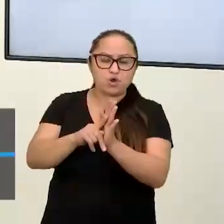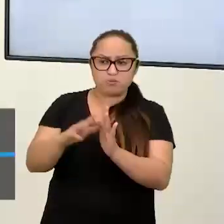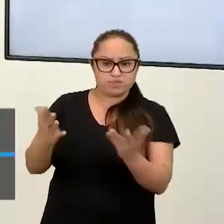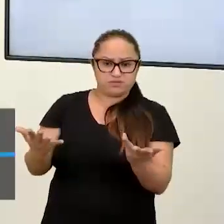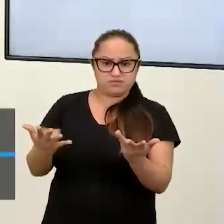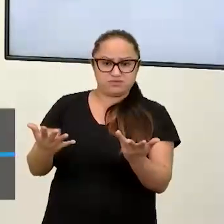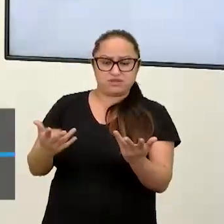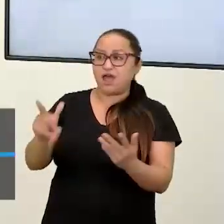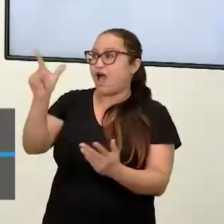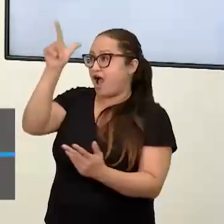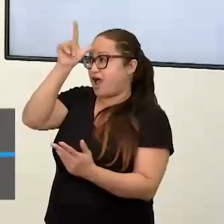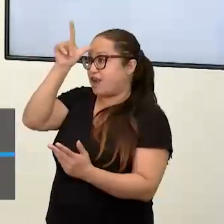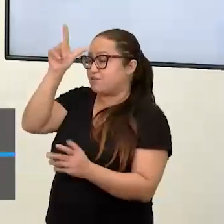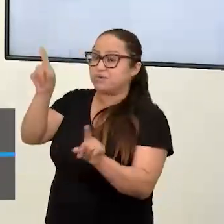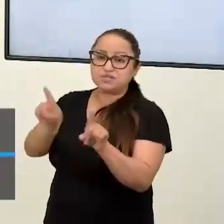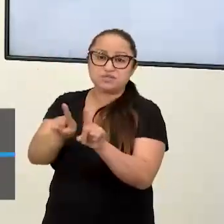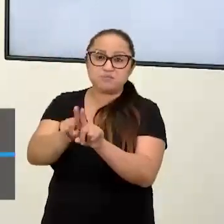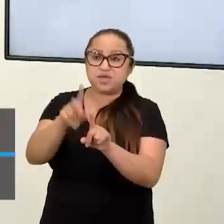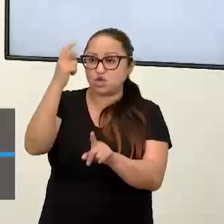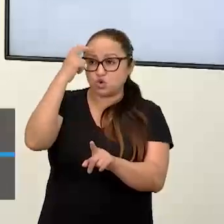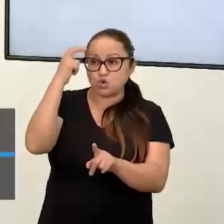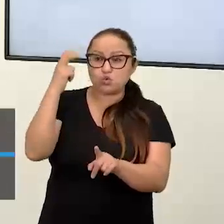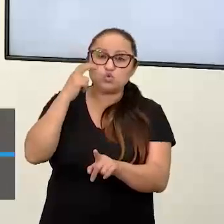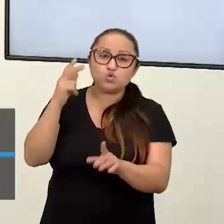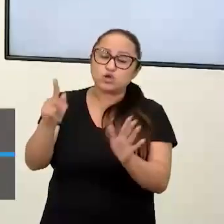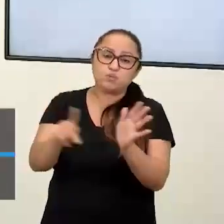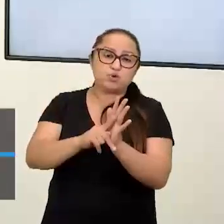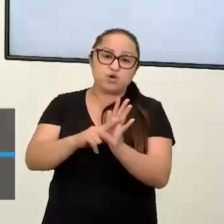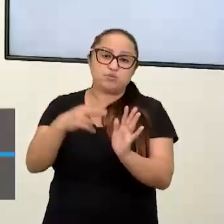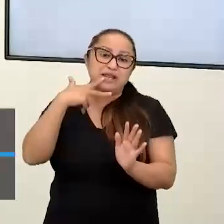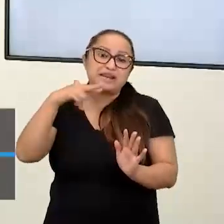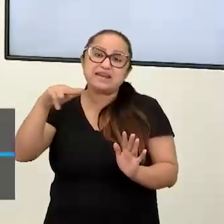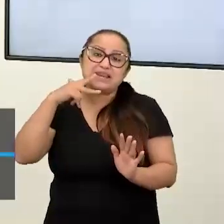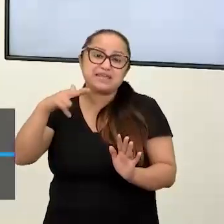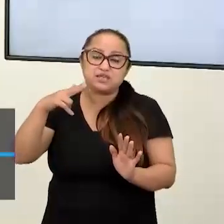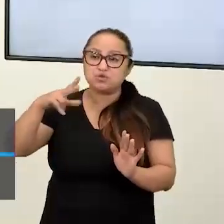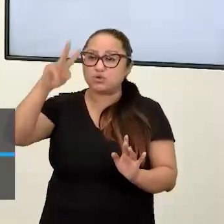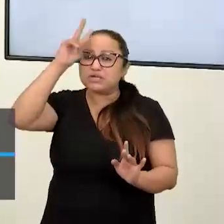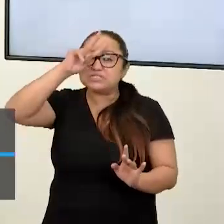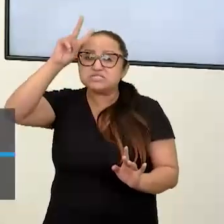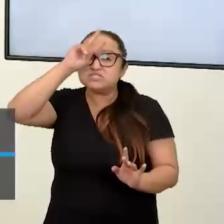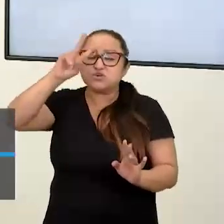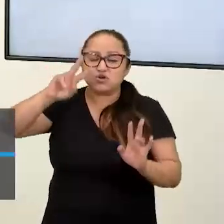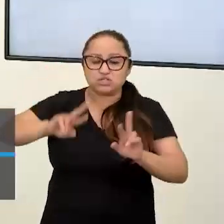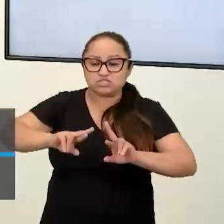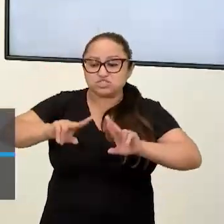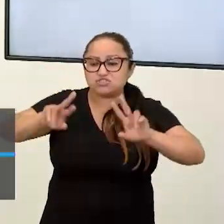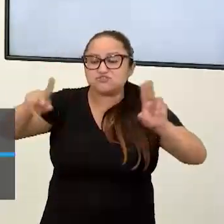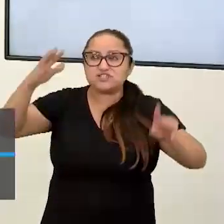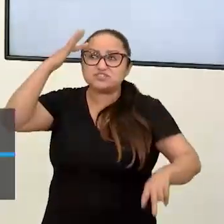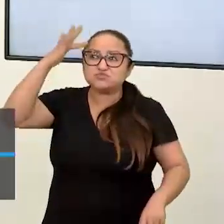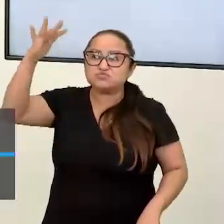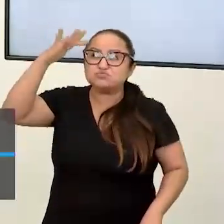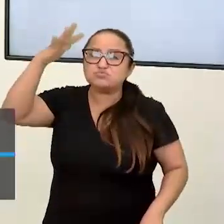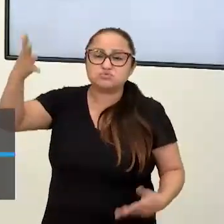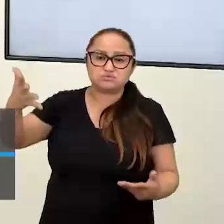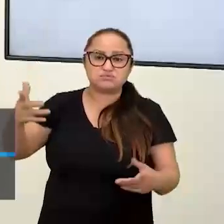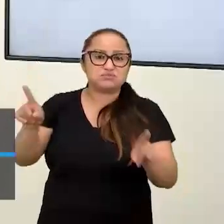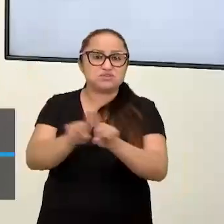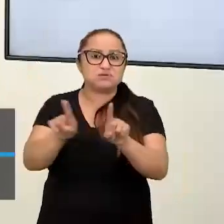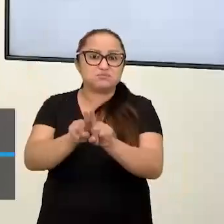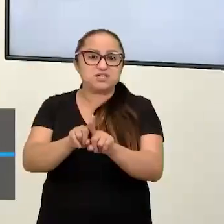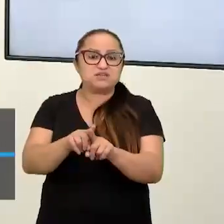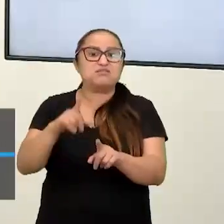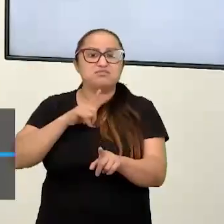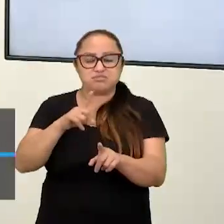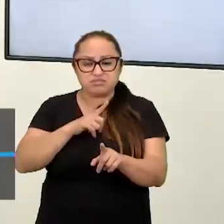povo alemão tem uma cultura, né, tem uma língua, tem uma história, tem diferentes filósofos, e isso se reproduz para vários